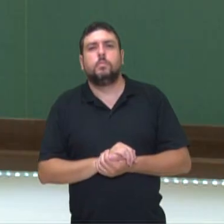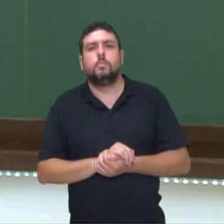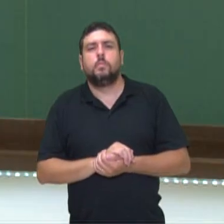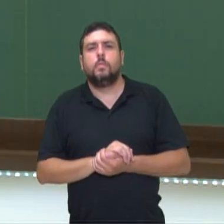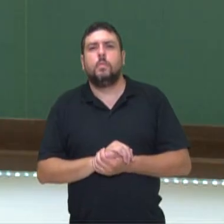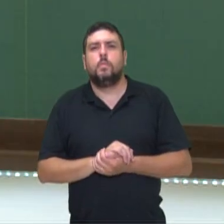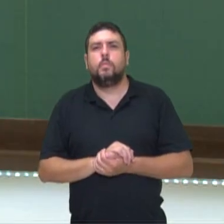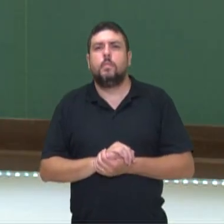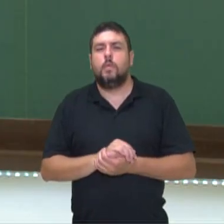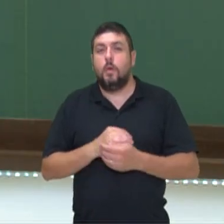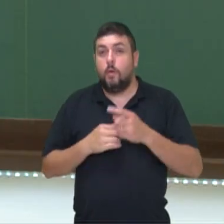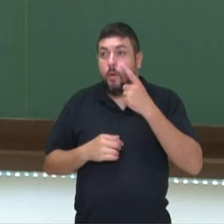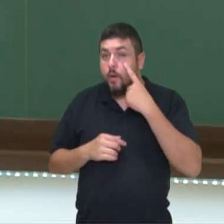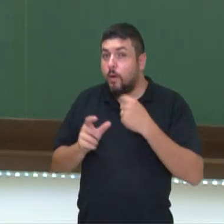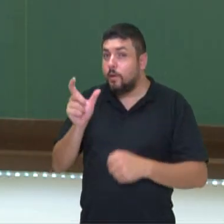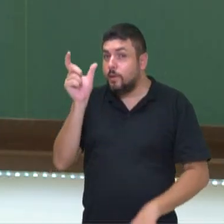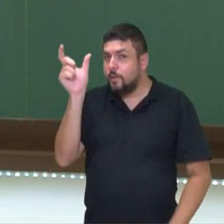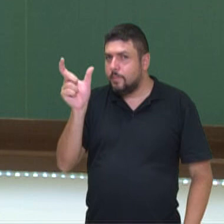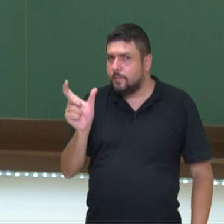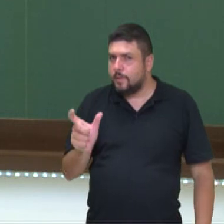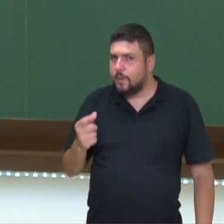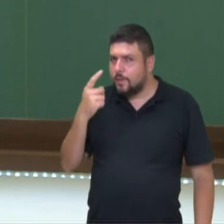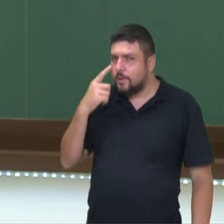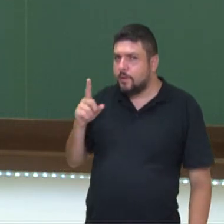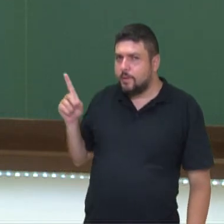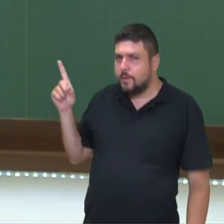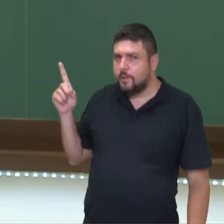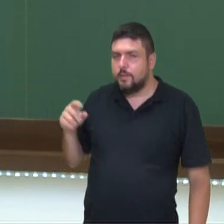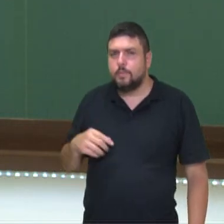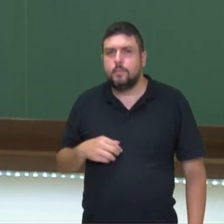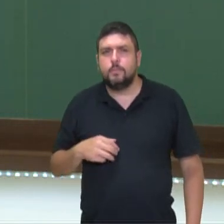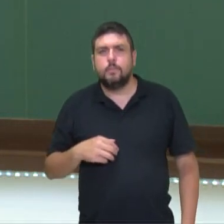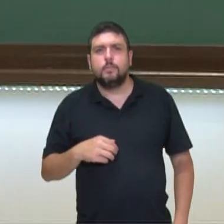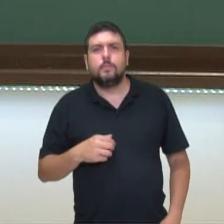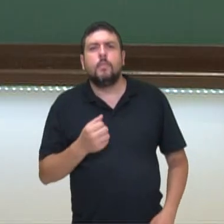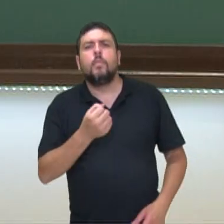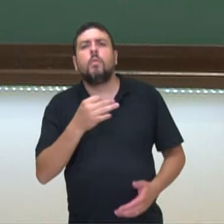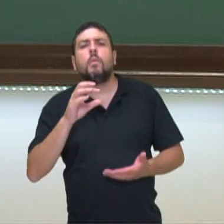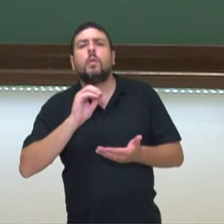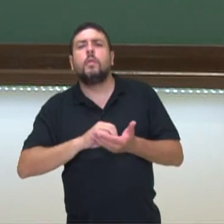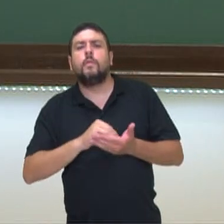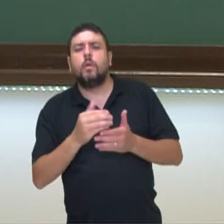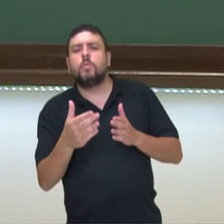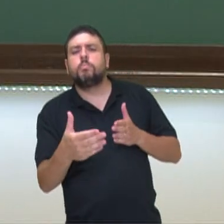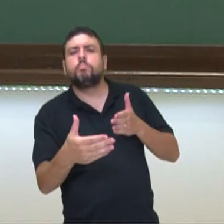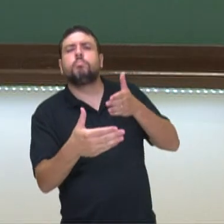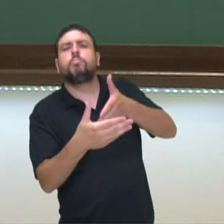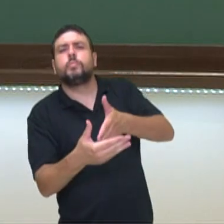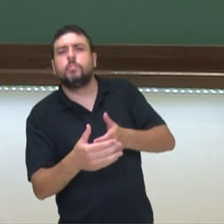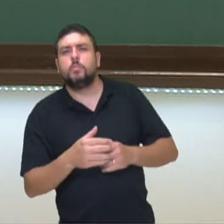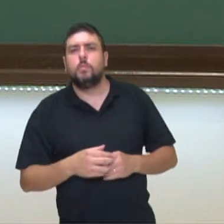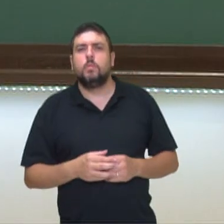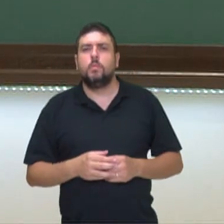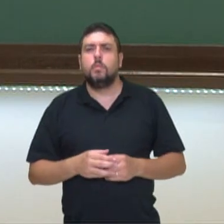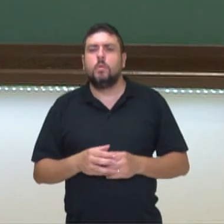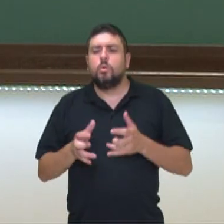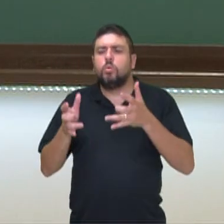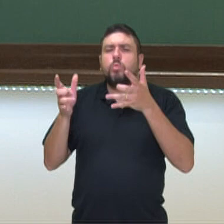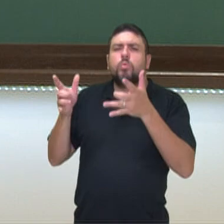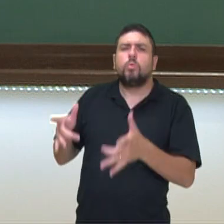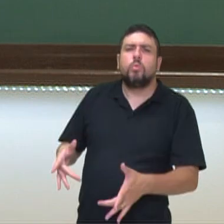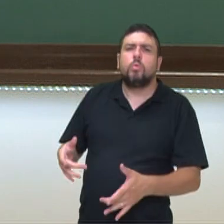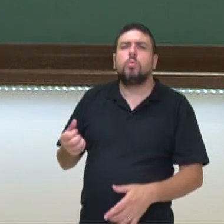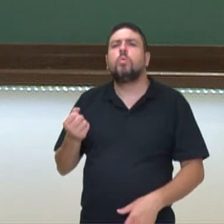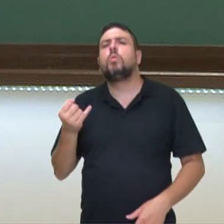mais? Qual a diferença? Quanto falta? Quanto sobra? São palavras que dão dicas pra